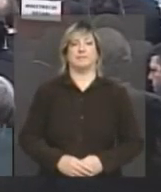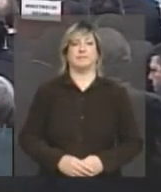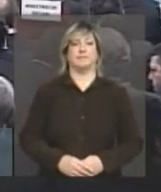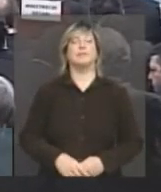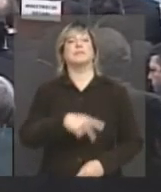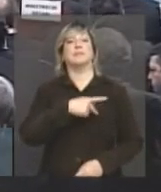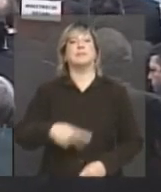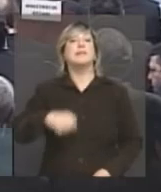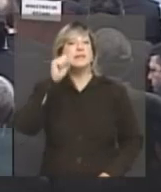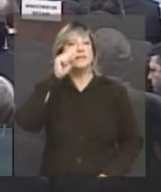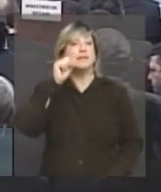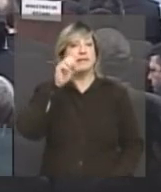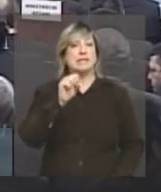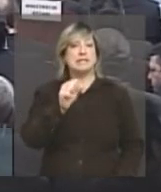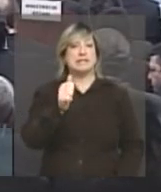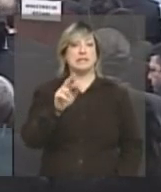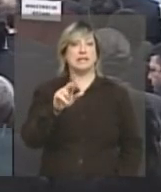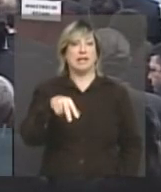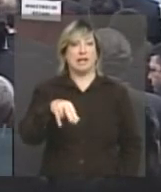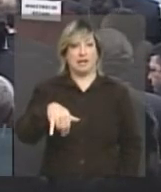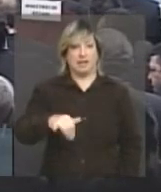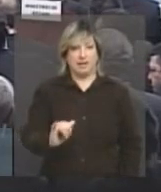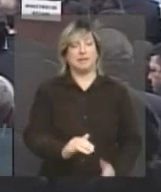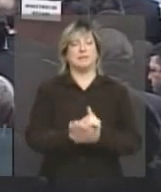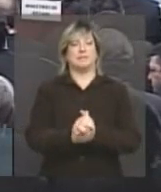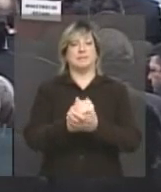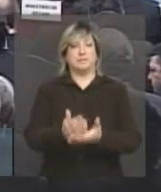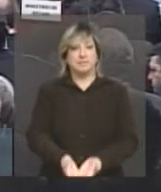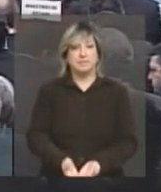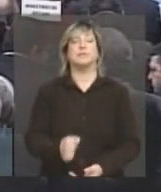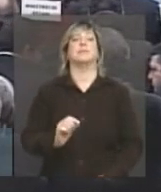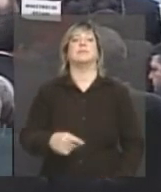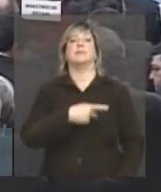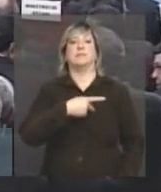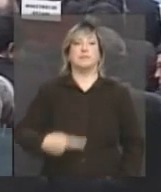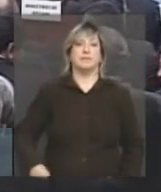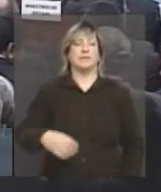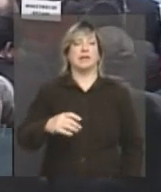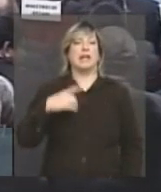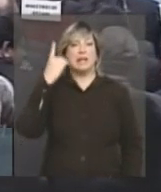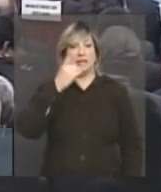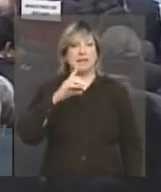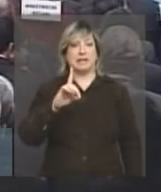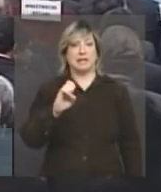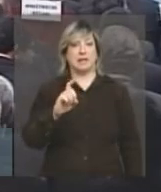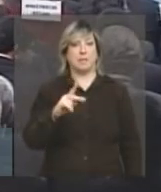Presidente do Senado, Senador José Sarney, Presidente da Câmara dos Deputados, Deputado Marco Maia,